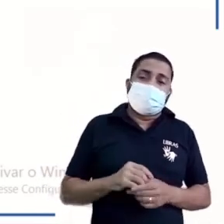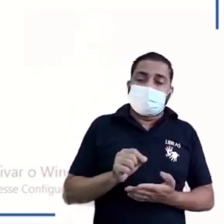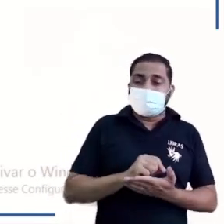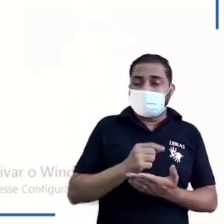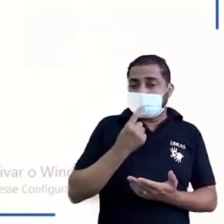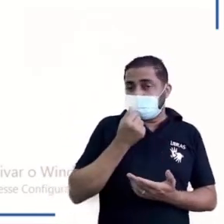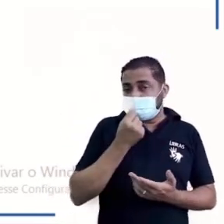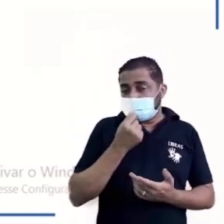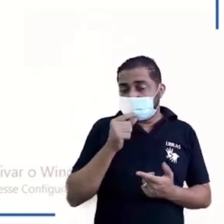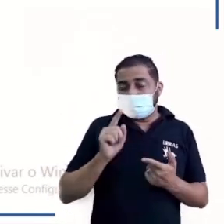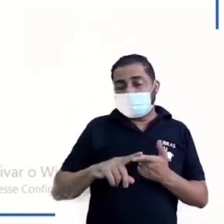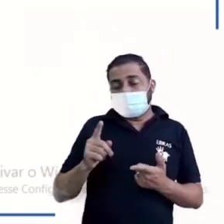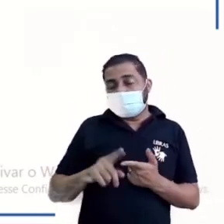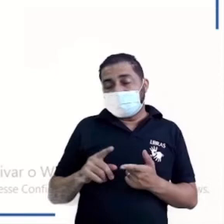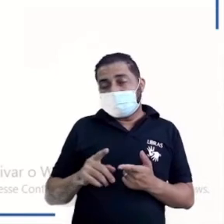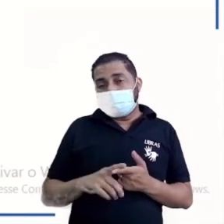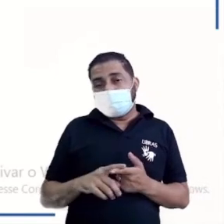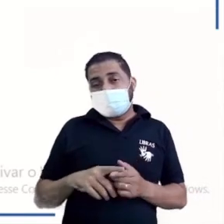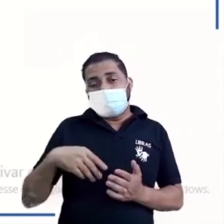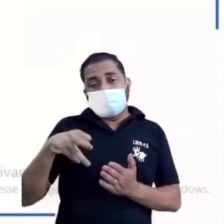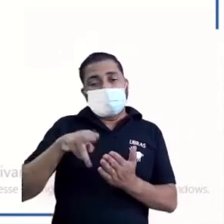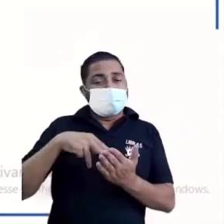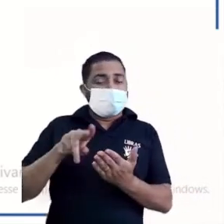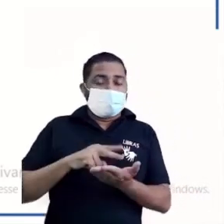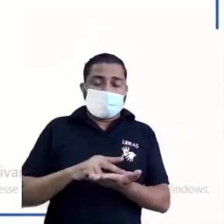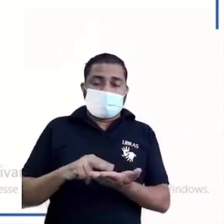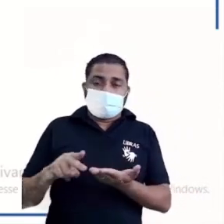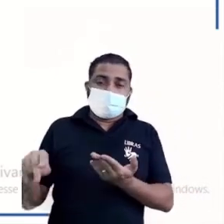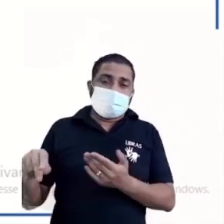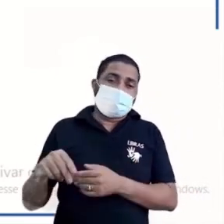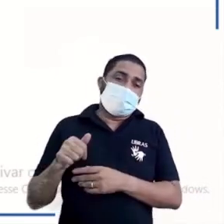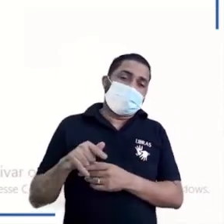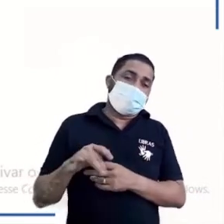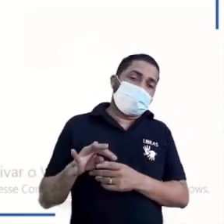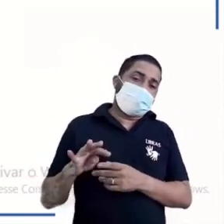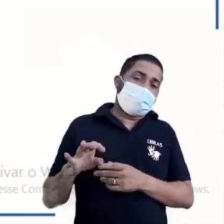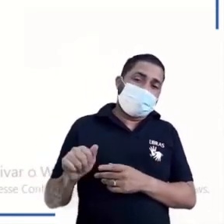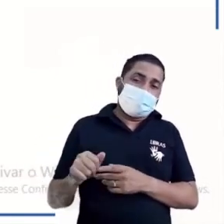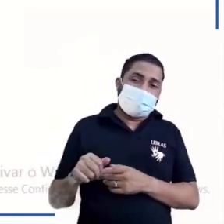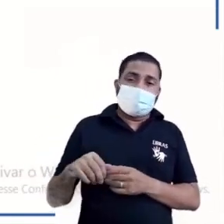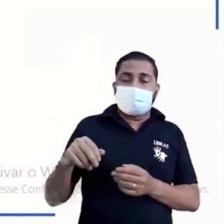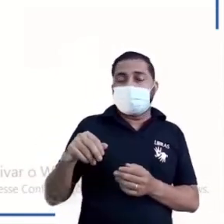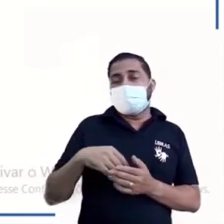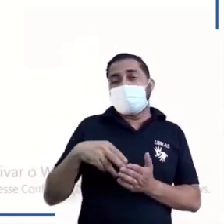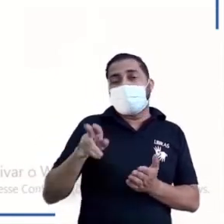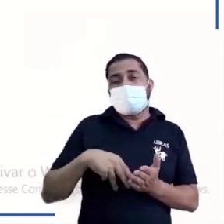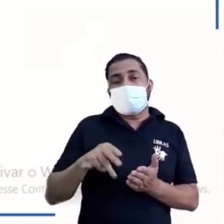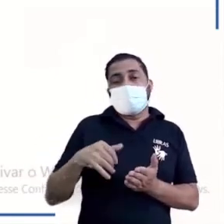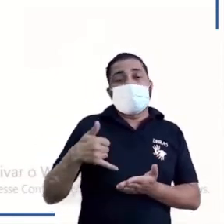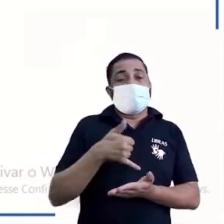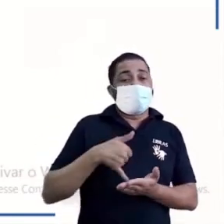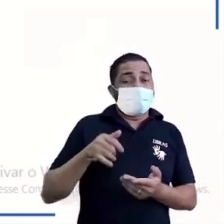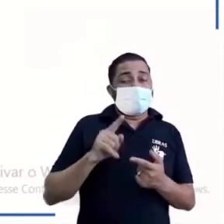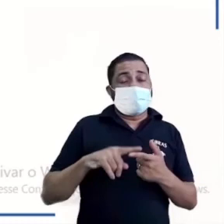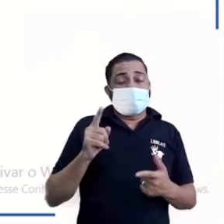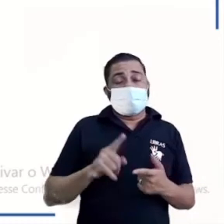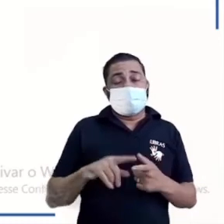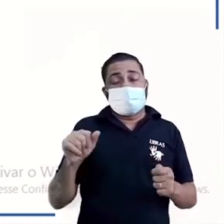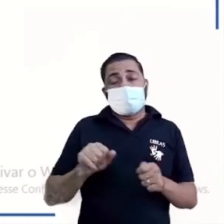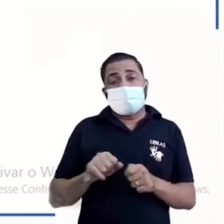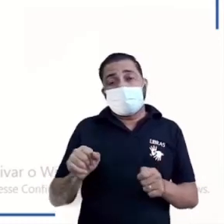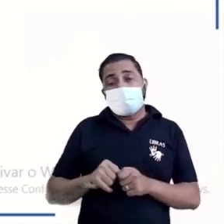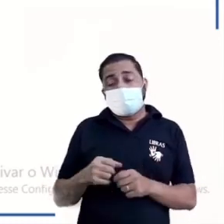pode utilizar as tintas, as mais variadas tintas, aquarela, guache, tinta a óleo, e você pode também fazer